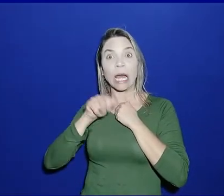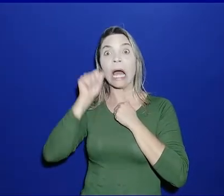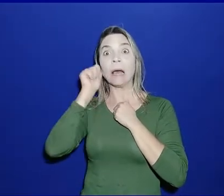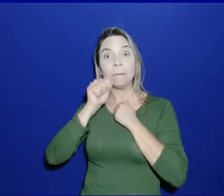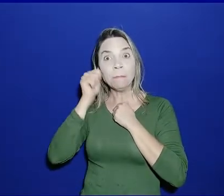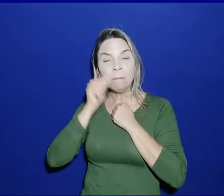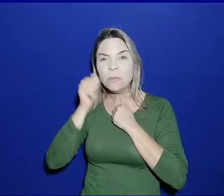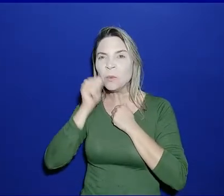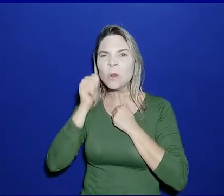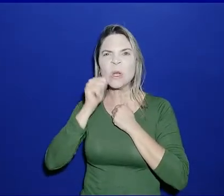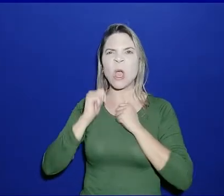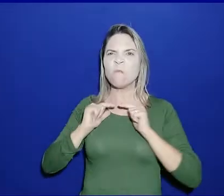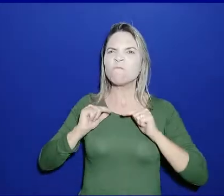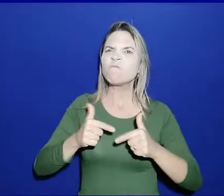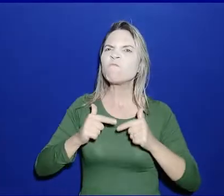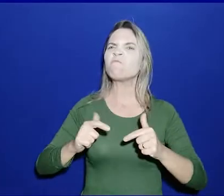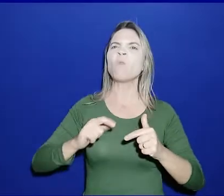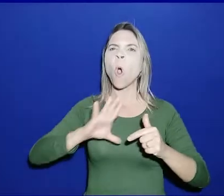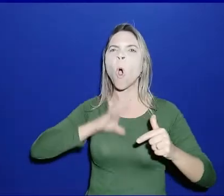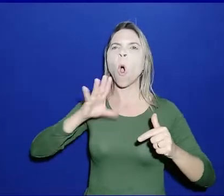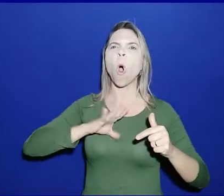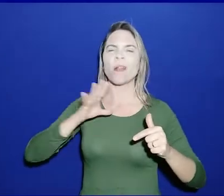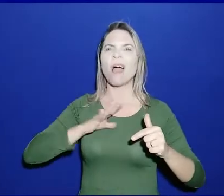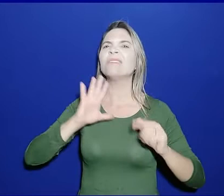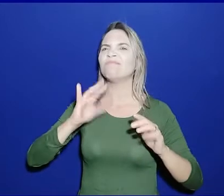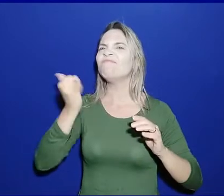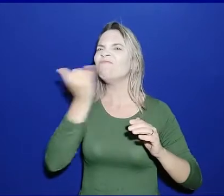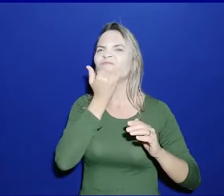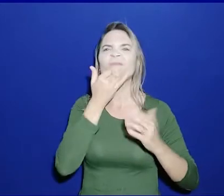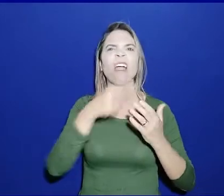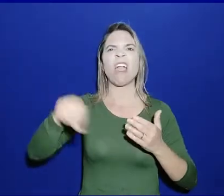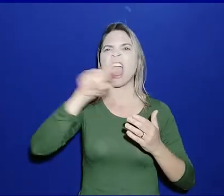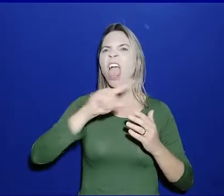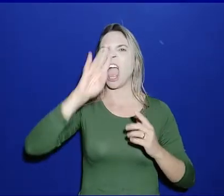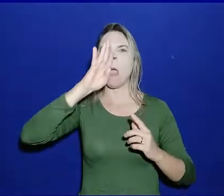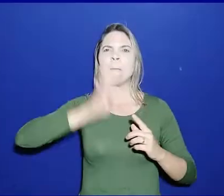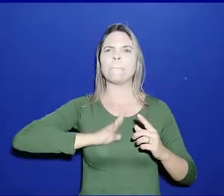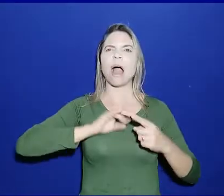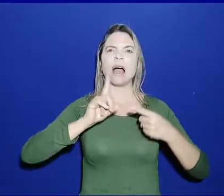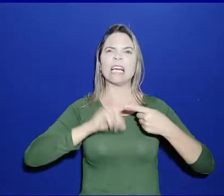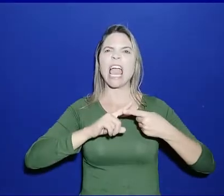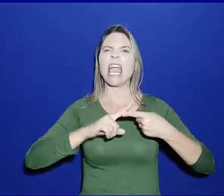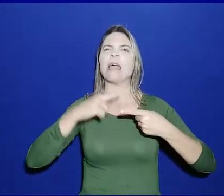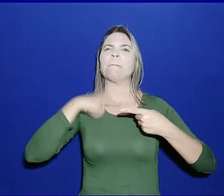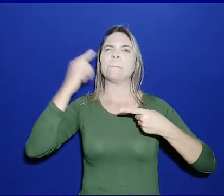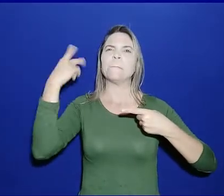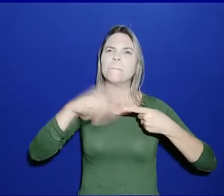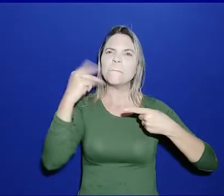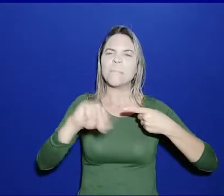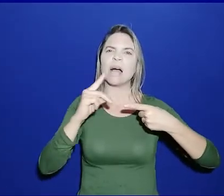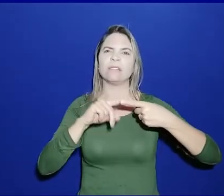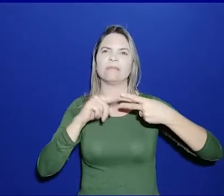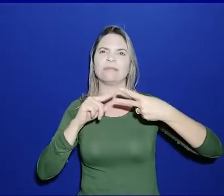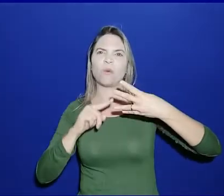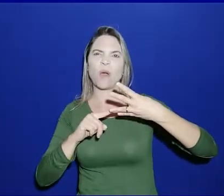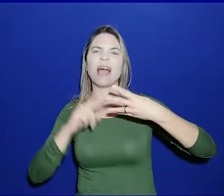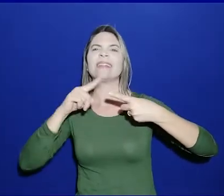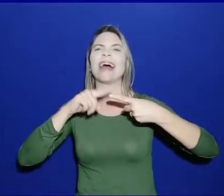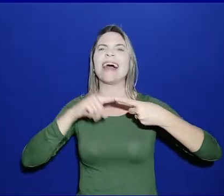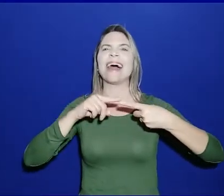muitos. Ela foi exposta a 4 tipos diferentes de torturas: